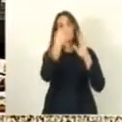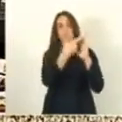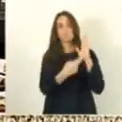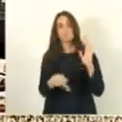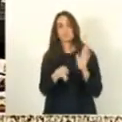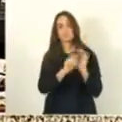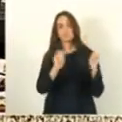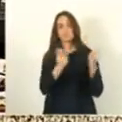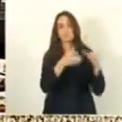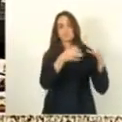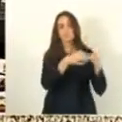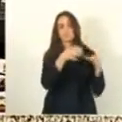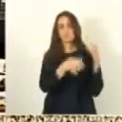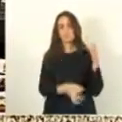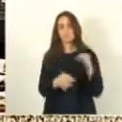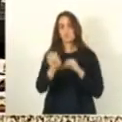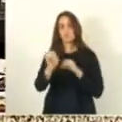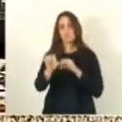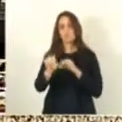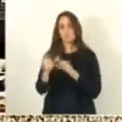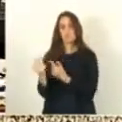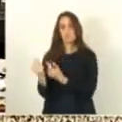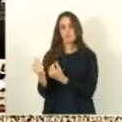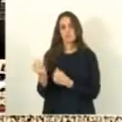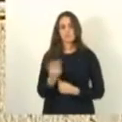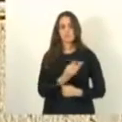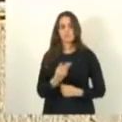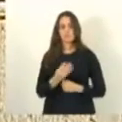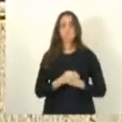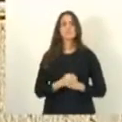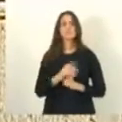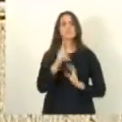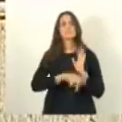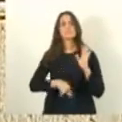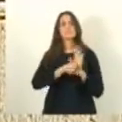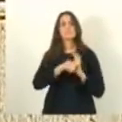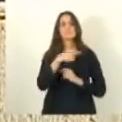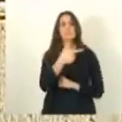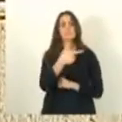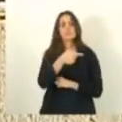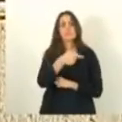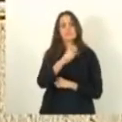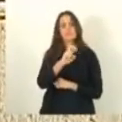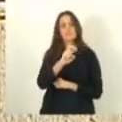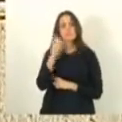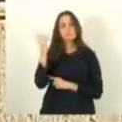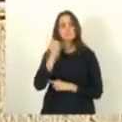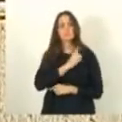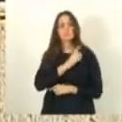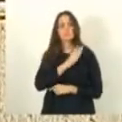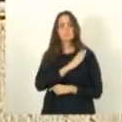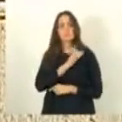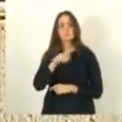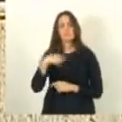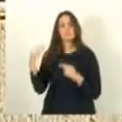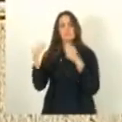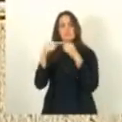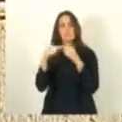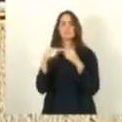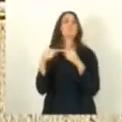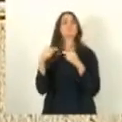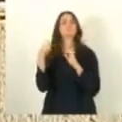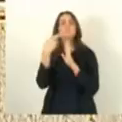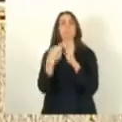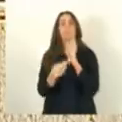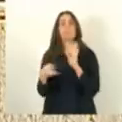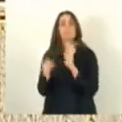Regimento Interno, as comissões de Justiça, Educação e de Finanças. Projeto de lei 275, deputado delegado Danilo Baense. A Comissão de Justiça, na forma do artigo 276